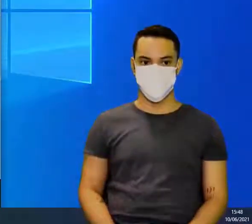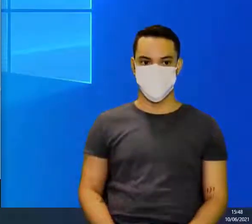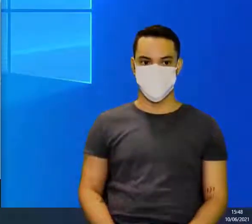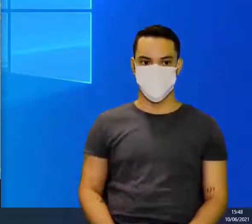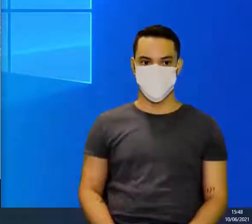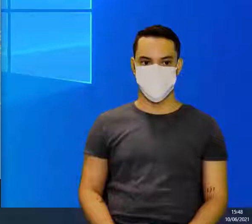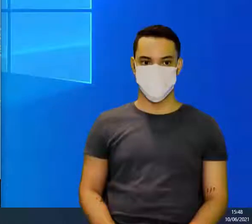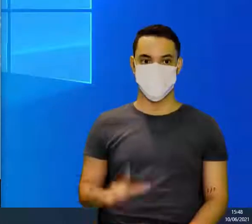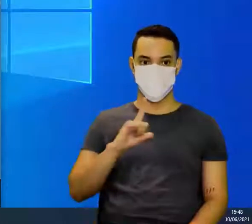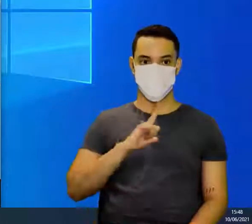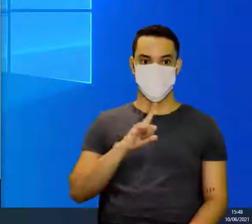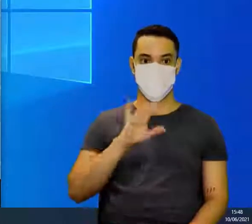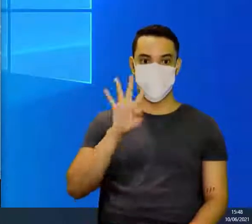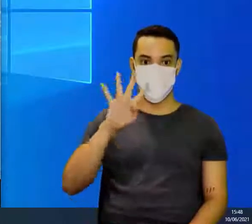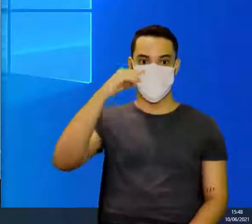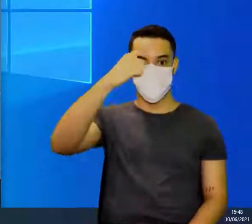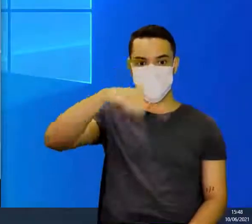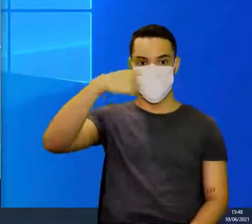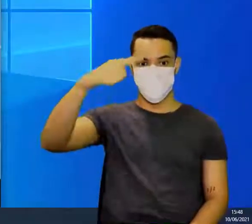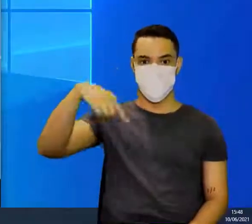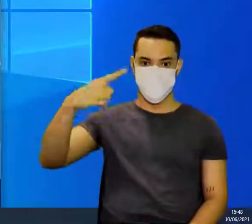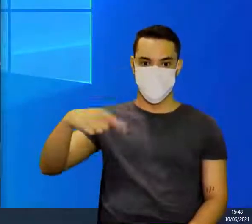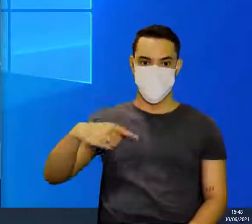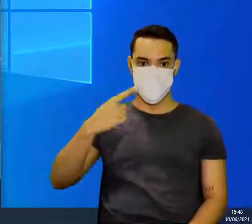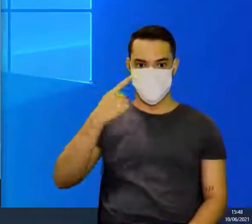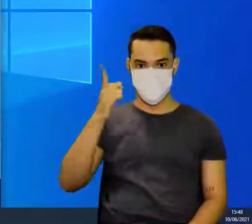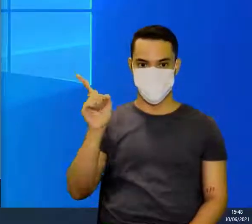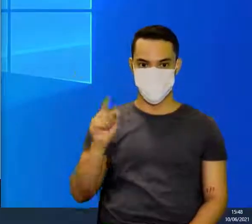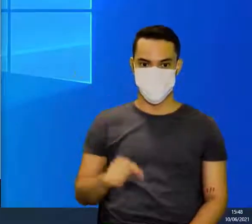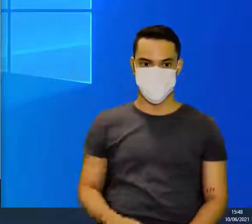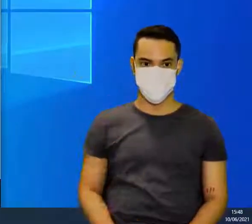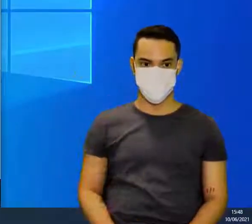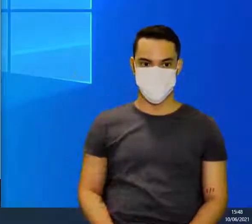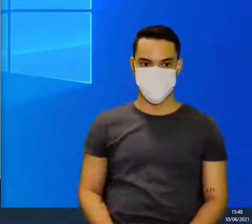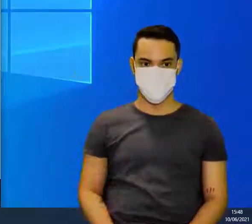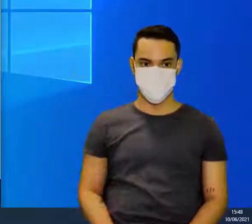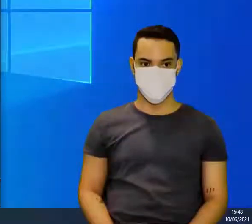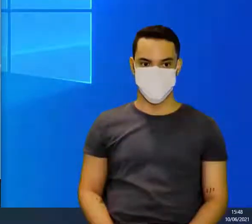Aqui tem 4 voltas, né? Vamos fazer com duas.